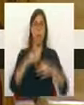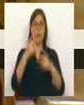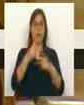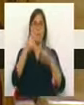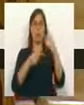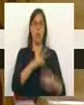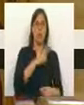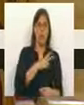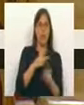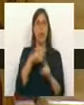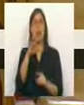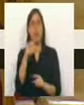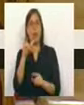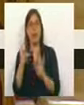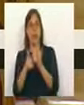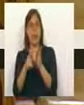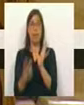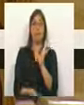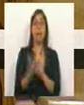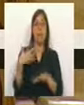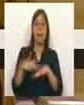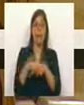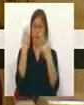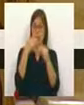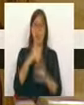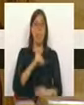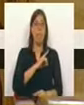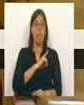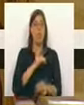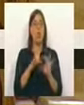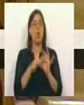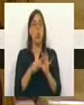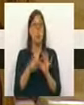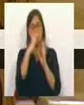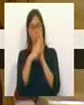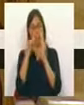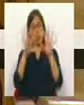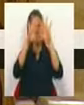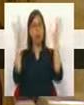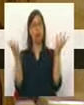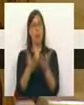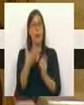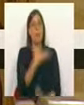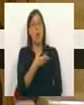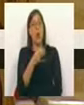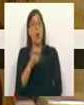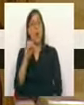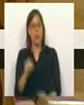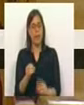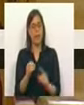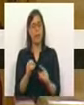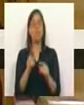binária, universitária e politécnica, assistimos ao aparecimento da rede de ensino particular e cooperativo e de um modelo geral. Depois de